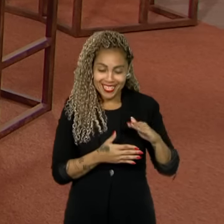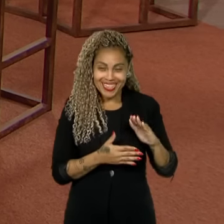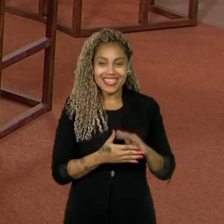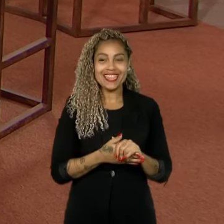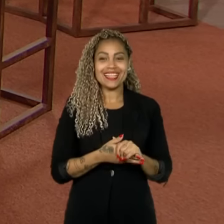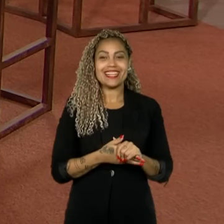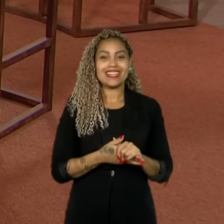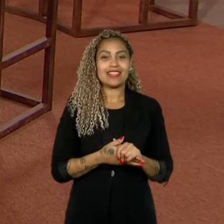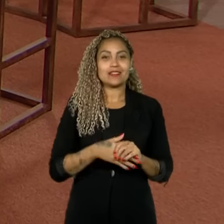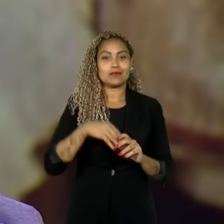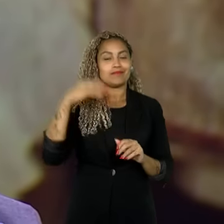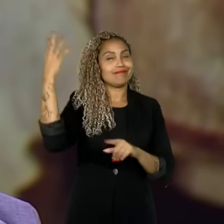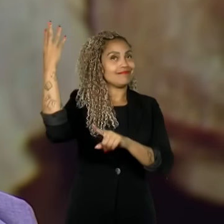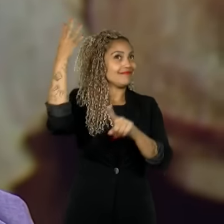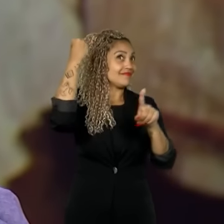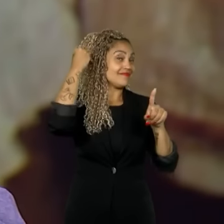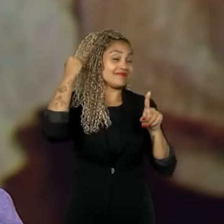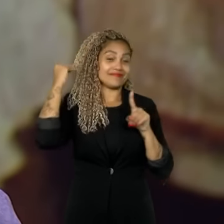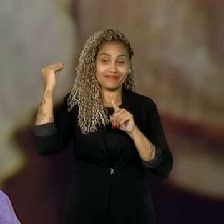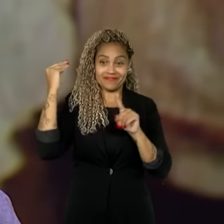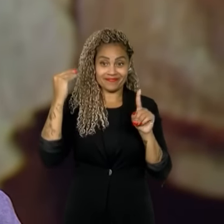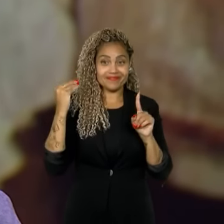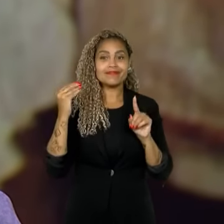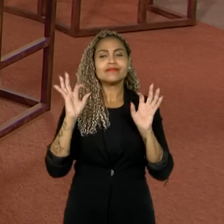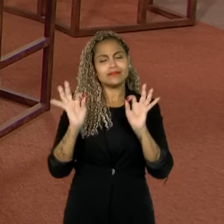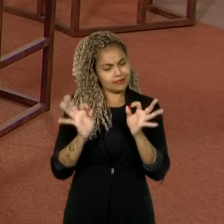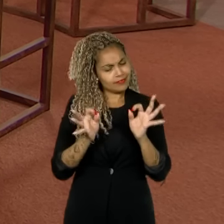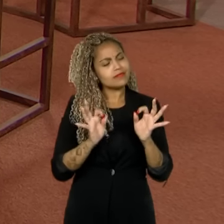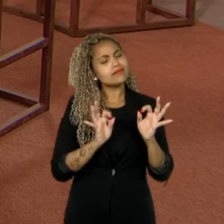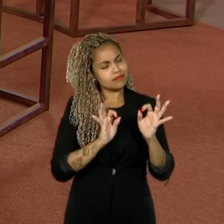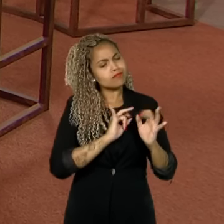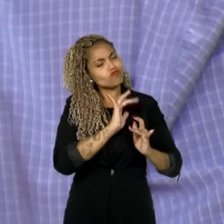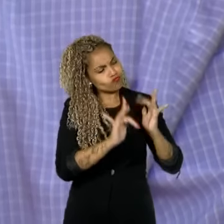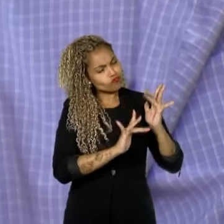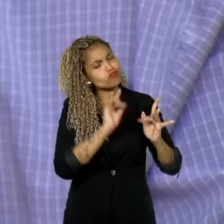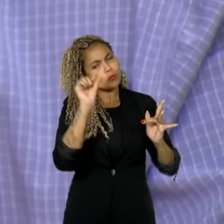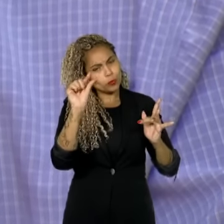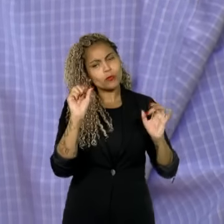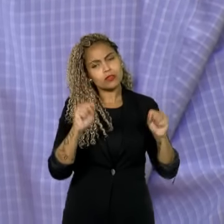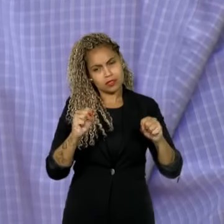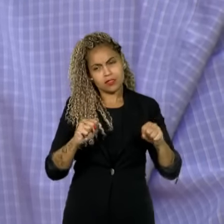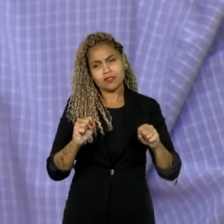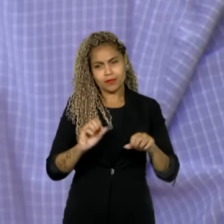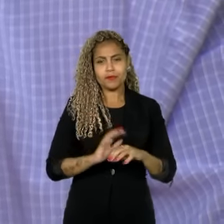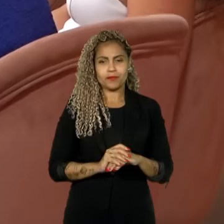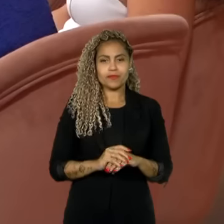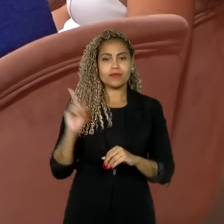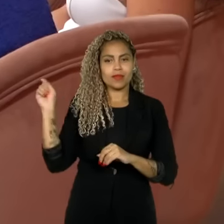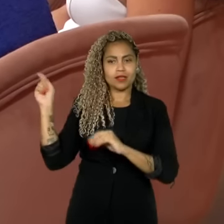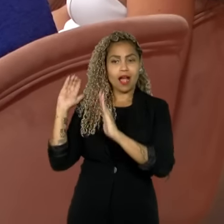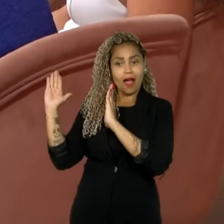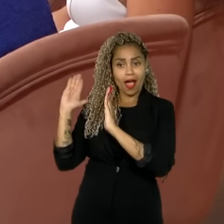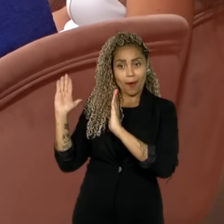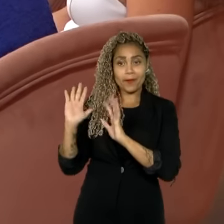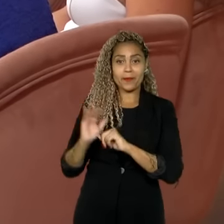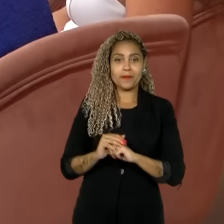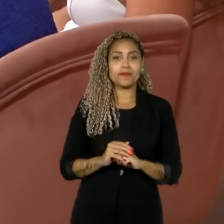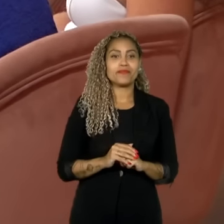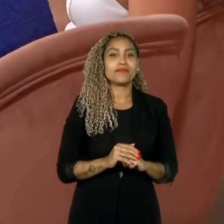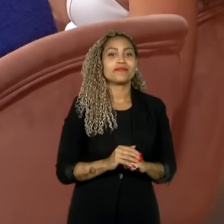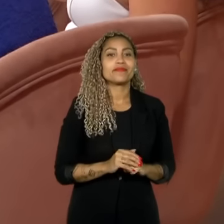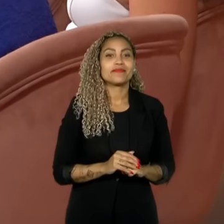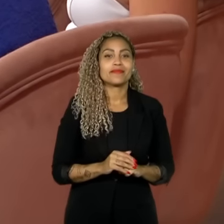Bom, diziam, né? Reza a lenda. Não, houve realmente um romancezinho e tal. Então, tá nessa bom. Época. Eu quero saber se no próximo bloco,